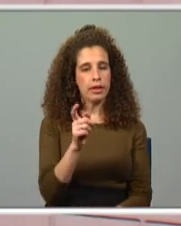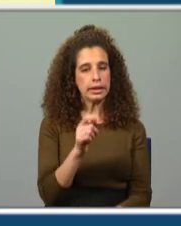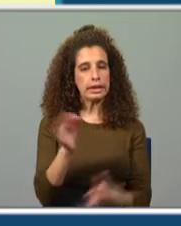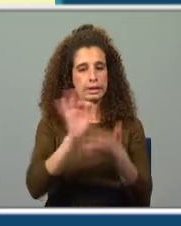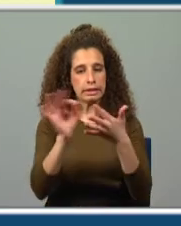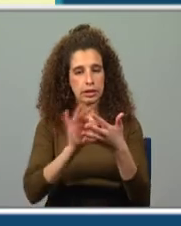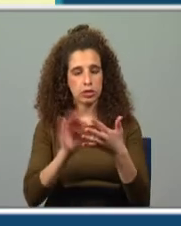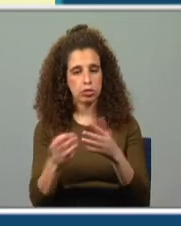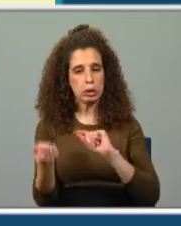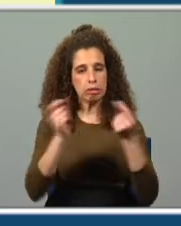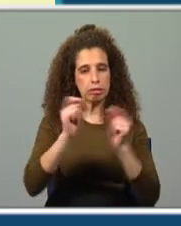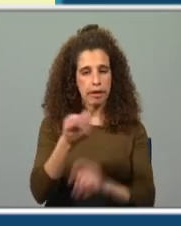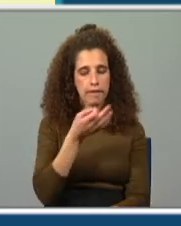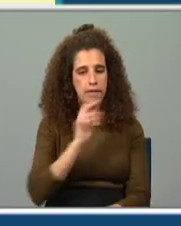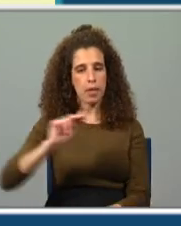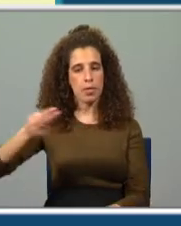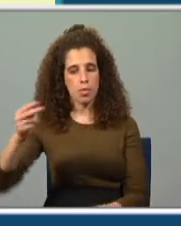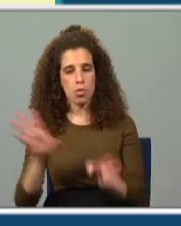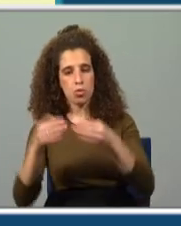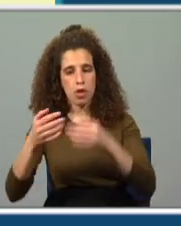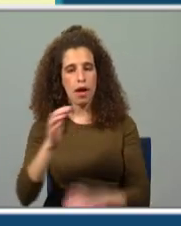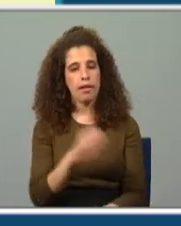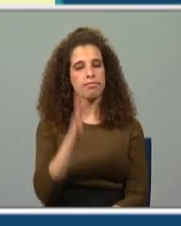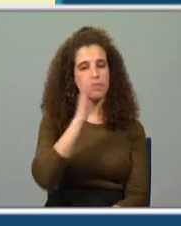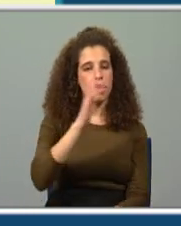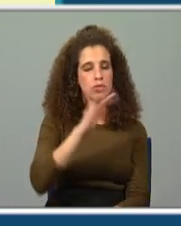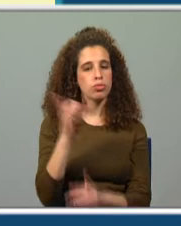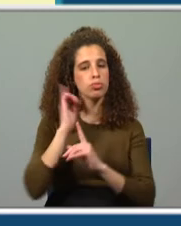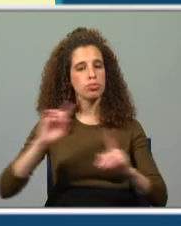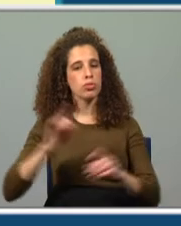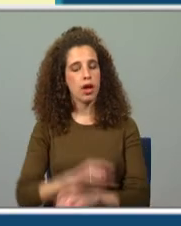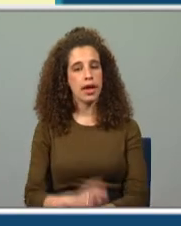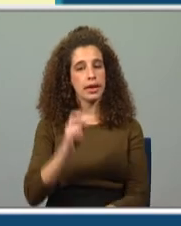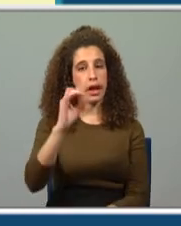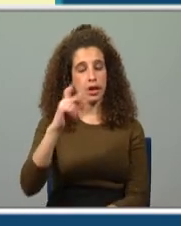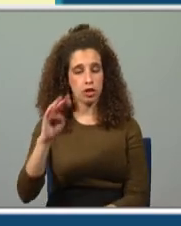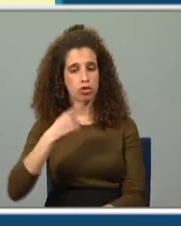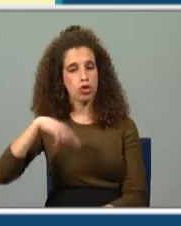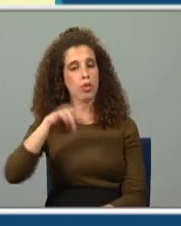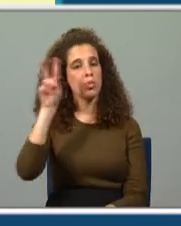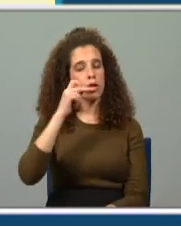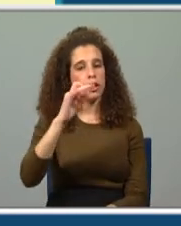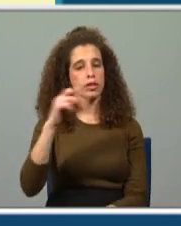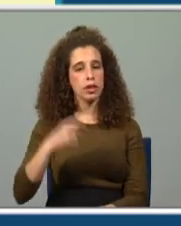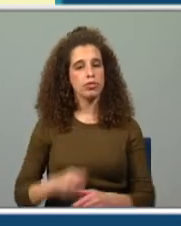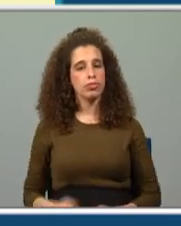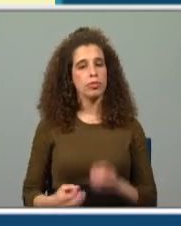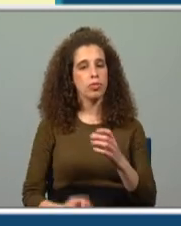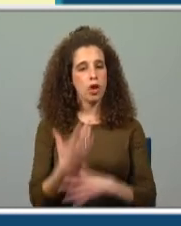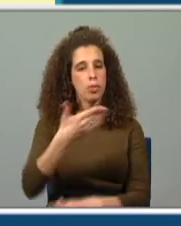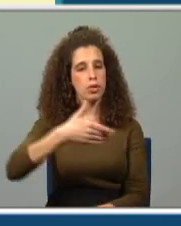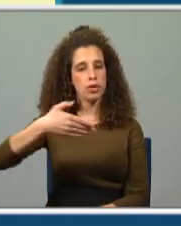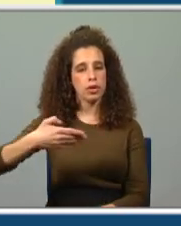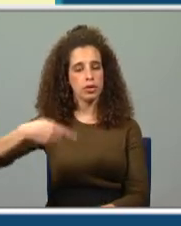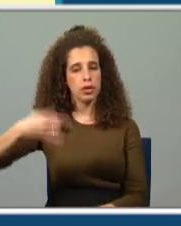características, é o diálogo falado, alternado com conjuntos, canções, baladas e áreas. Nós ouvimos a área. Estreou em 1791, em Viena. O